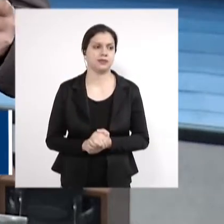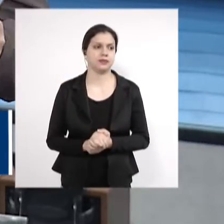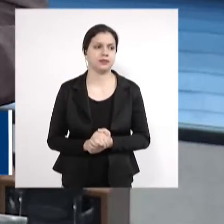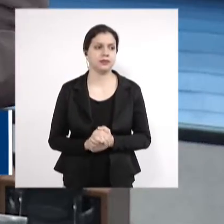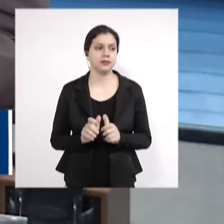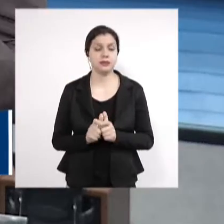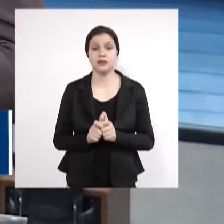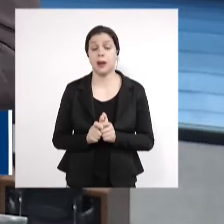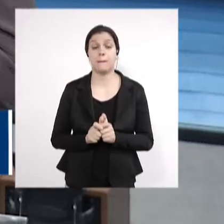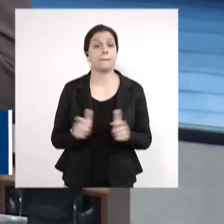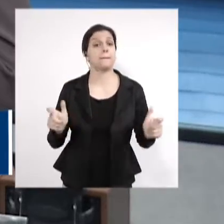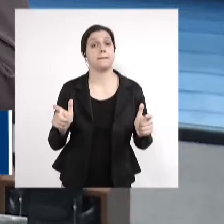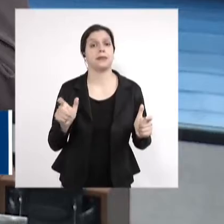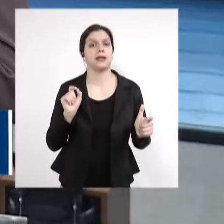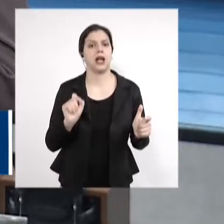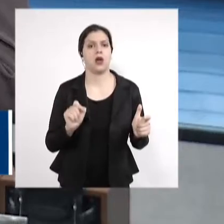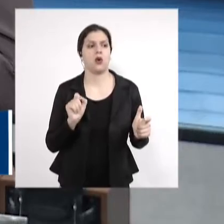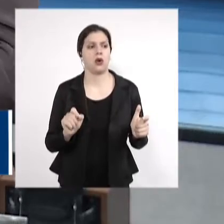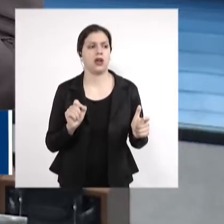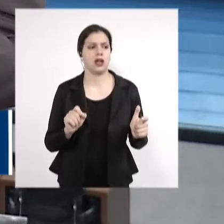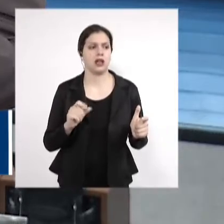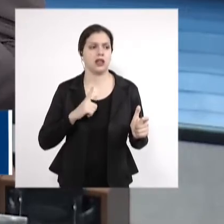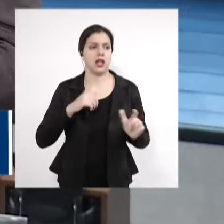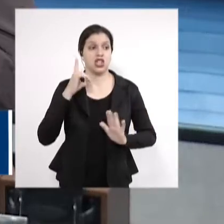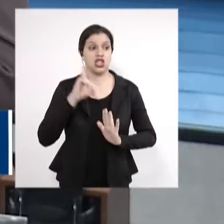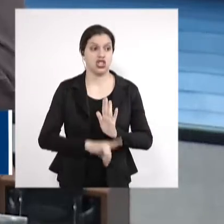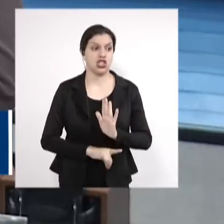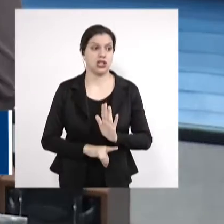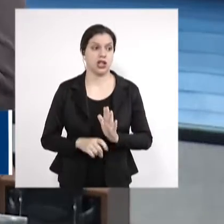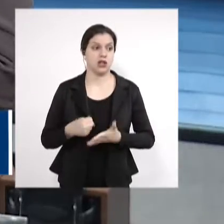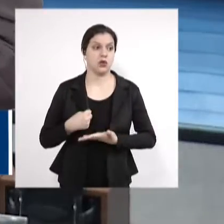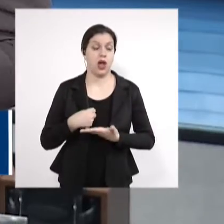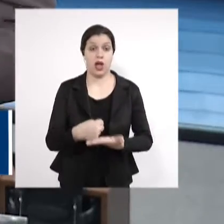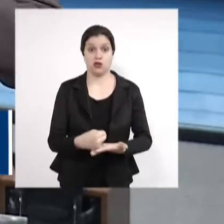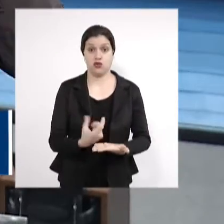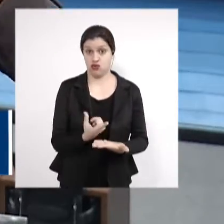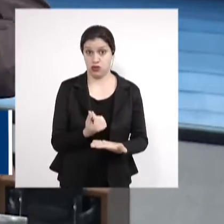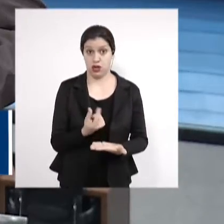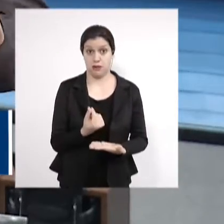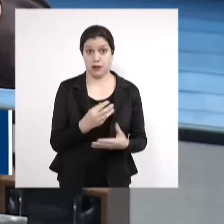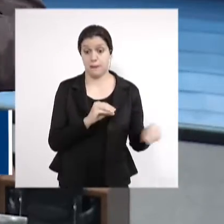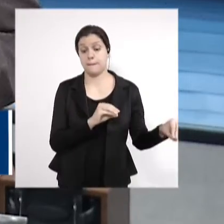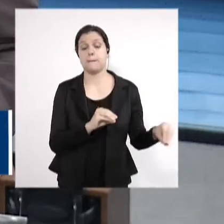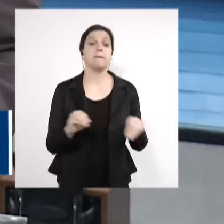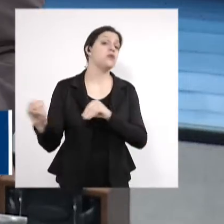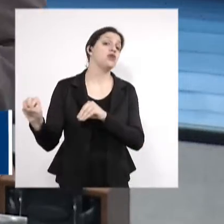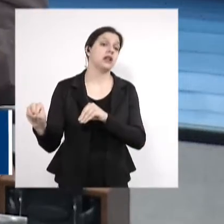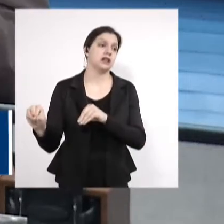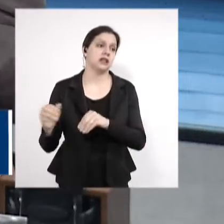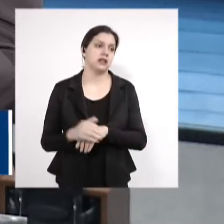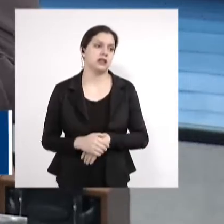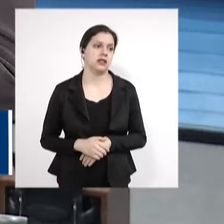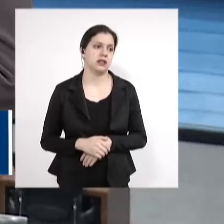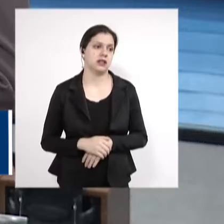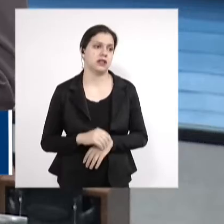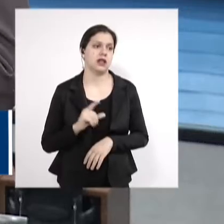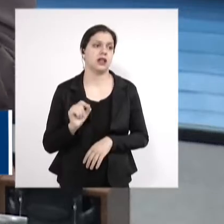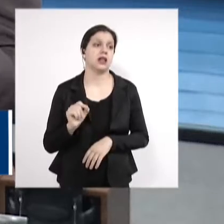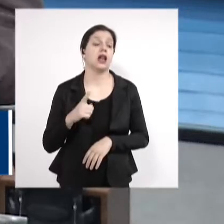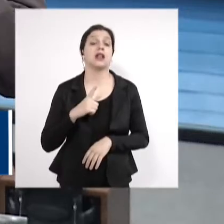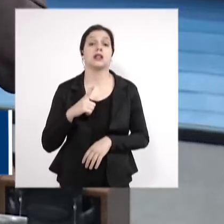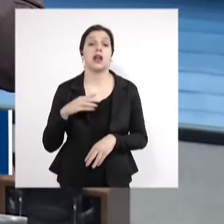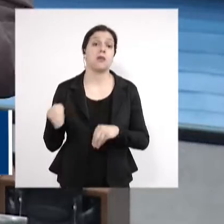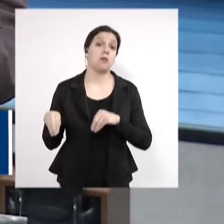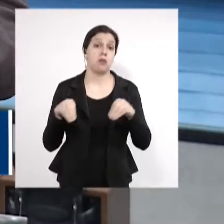a ampliação de quem tem direito à ajuda de custo de mudança. Hoje, quem é que tem direito a uma ajuda de custo para mudar?